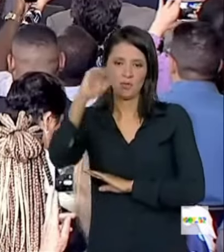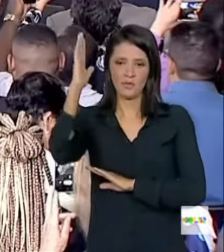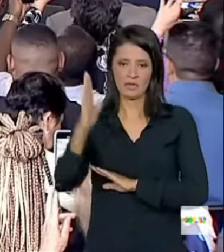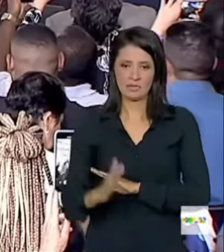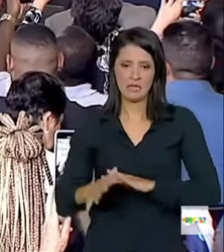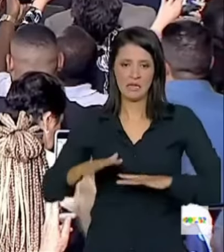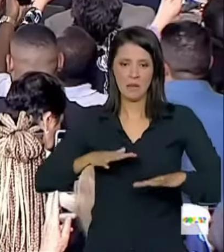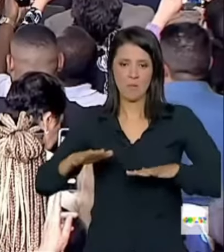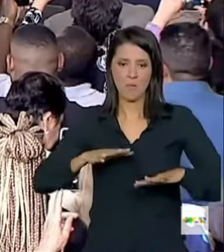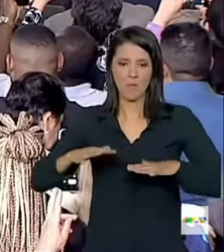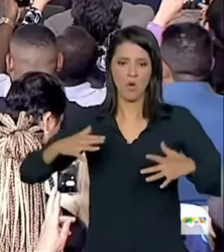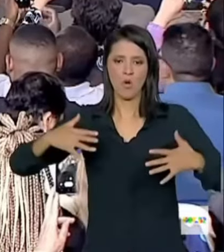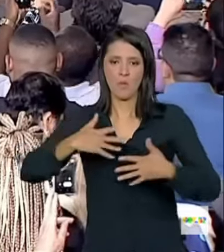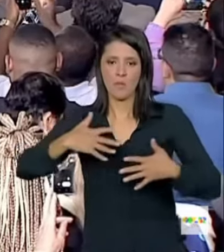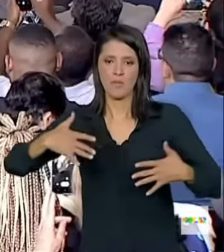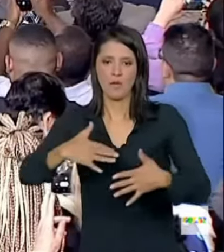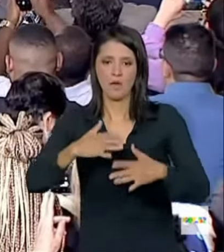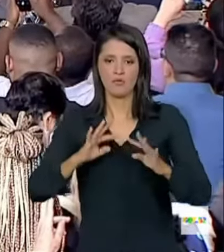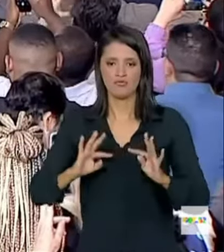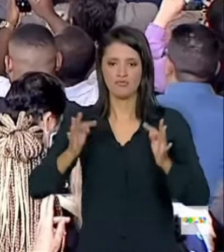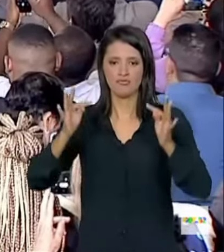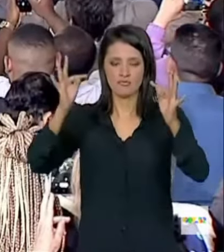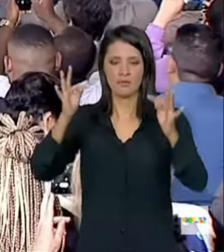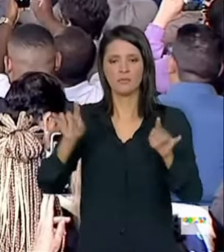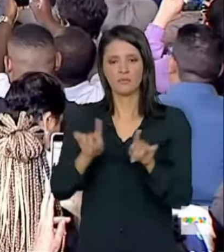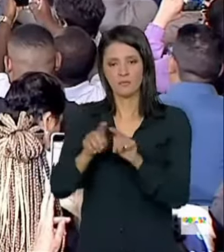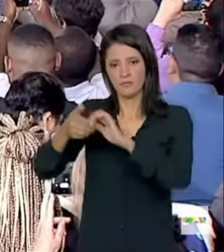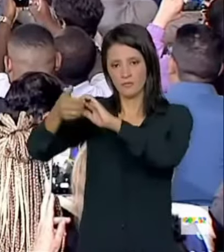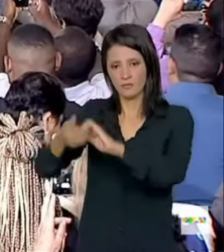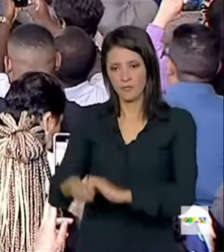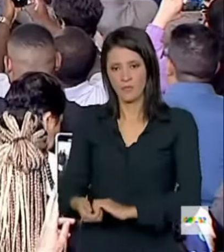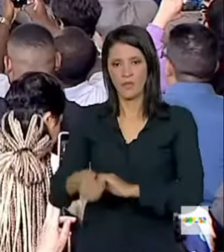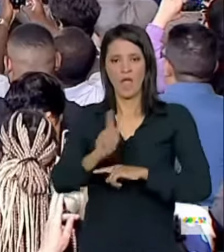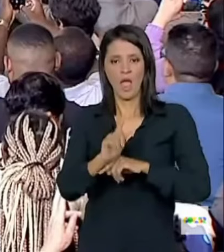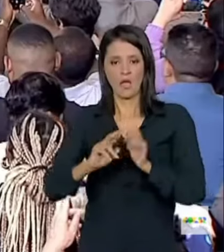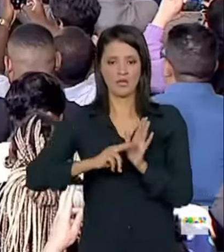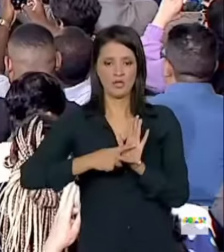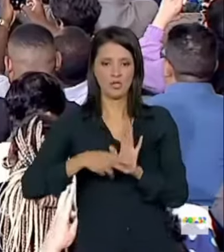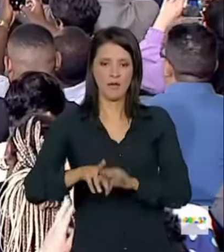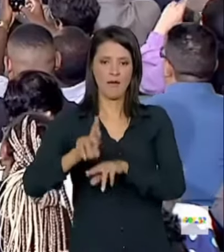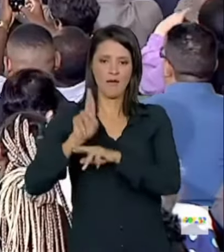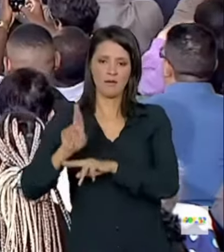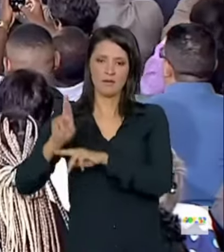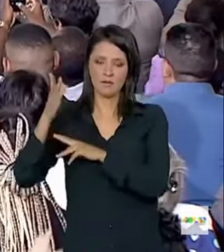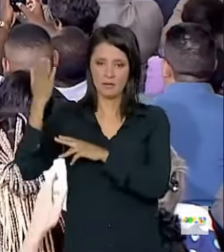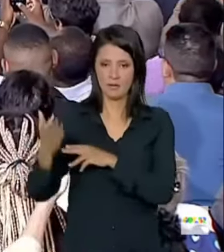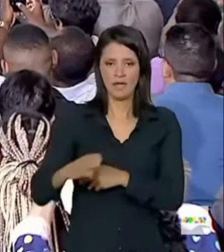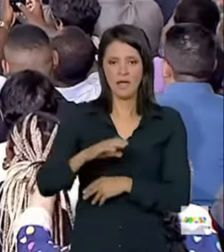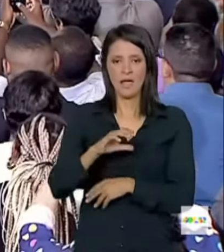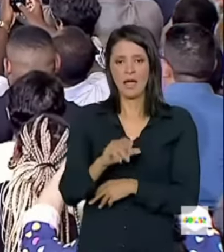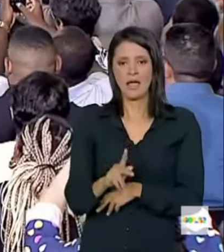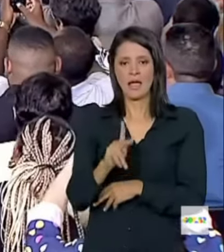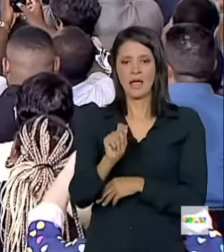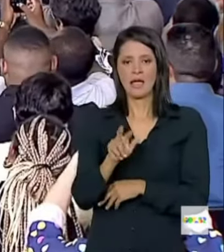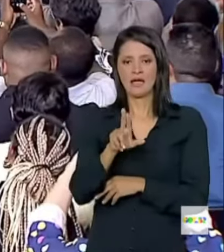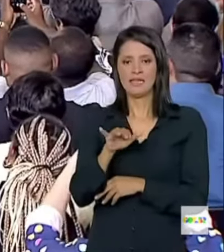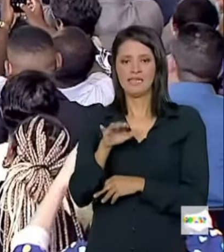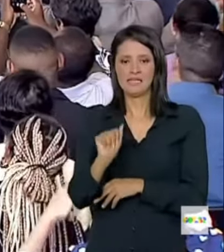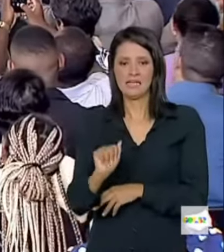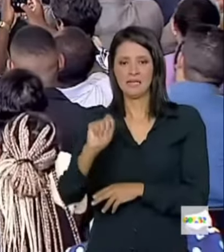e Tecnologia. Quero cumprimentar os dirigentes sindicais aqui presentes, a Karina Trindade, do Rio Grande do